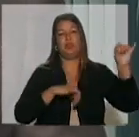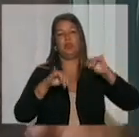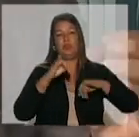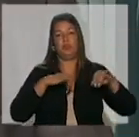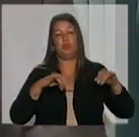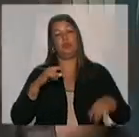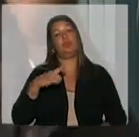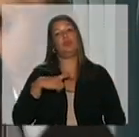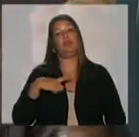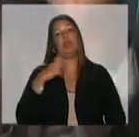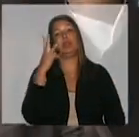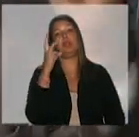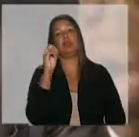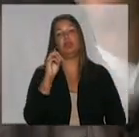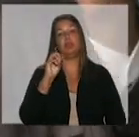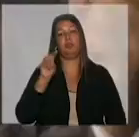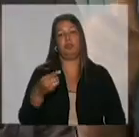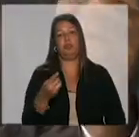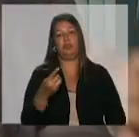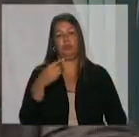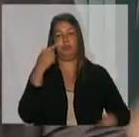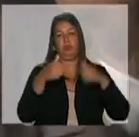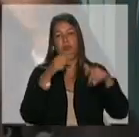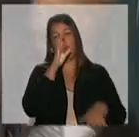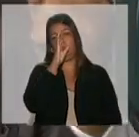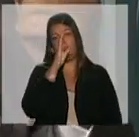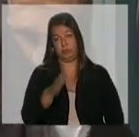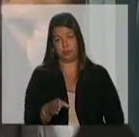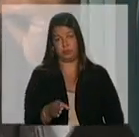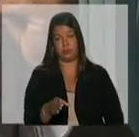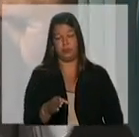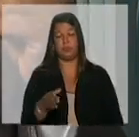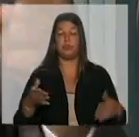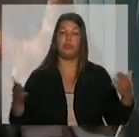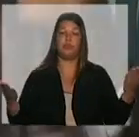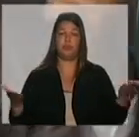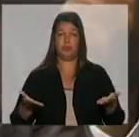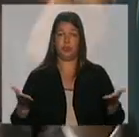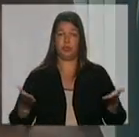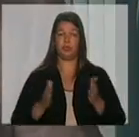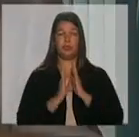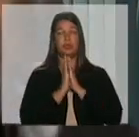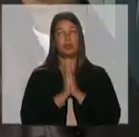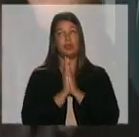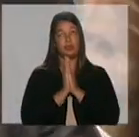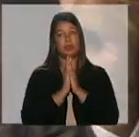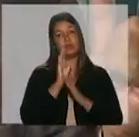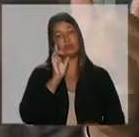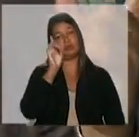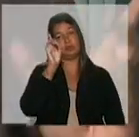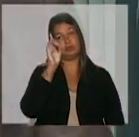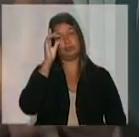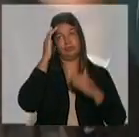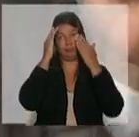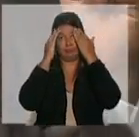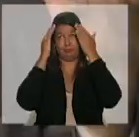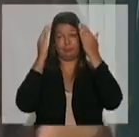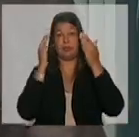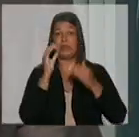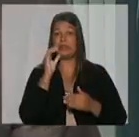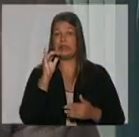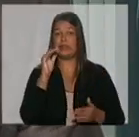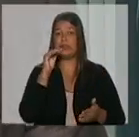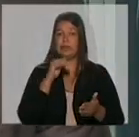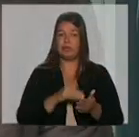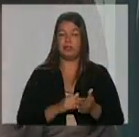diz. Teríamos 30 mil empregos diretos. Hoje nós estamos dando, graças a Deus, se até o final